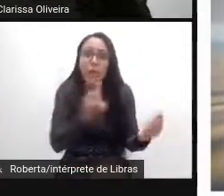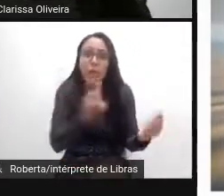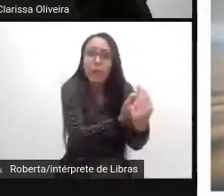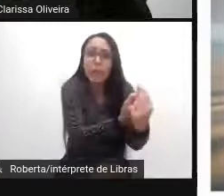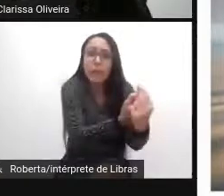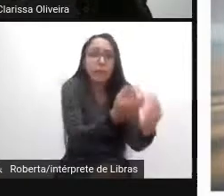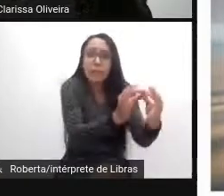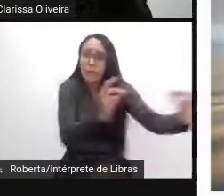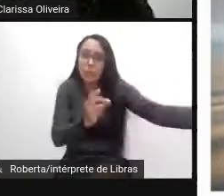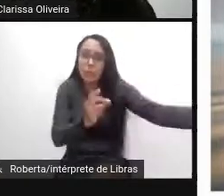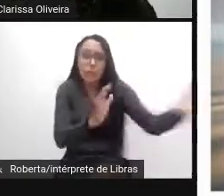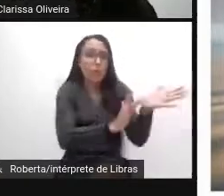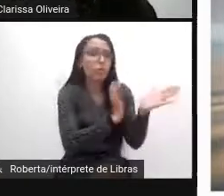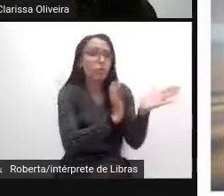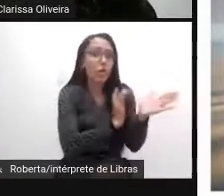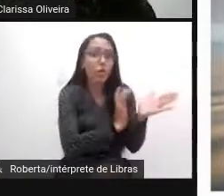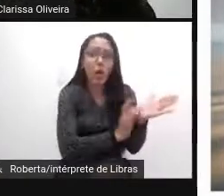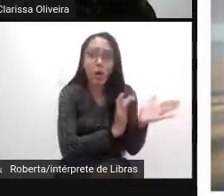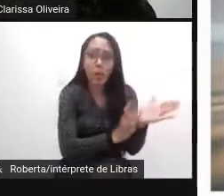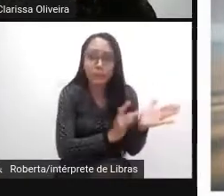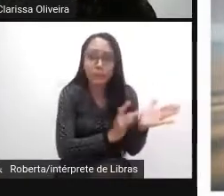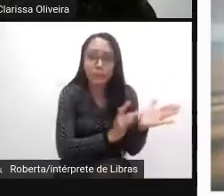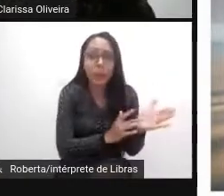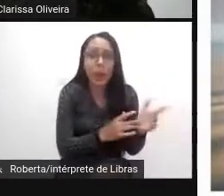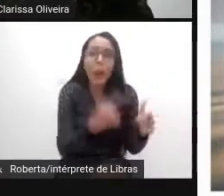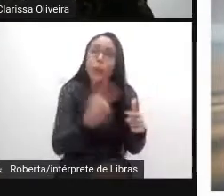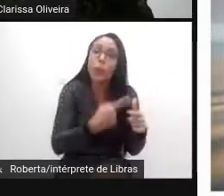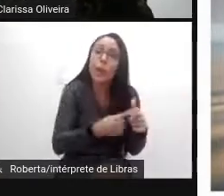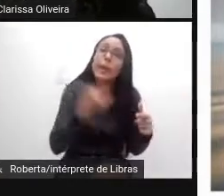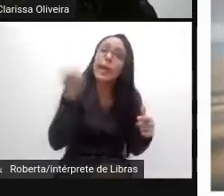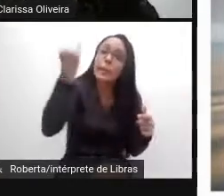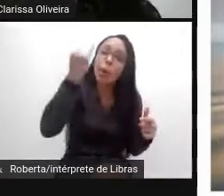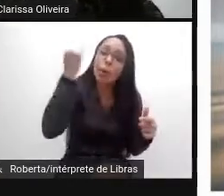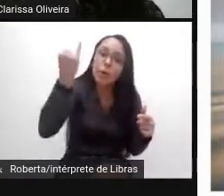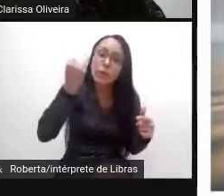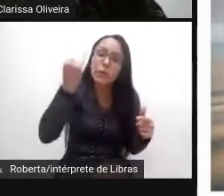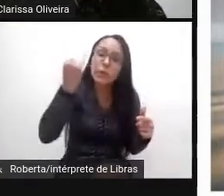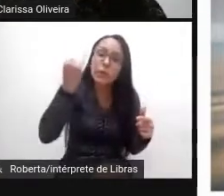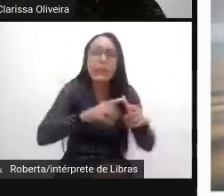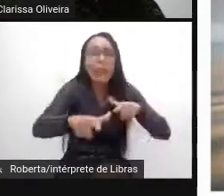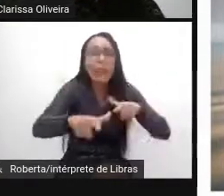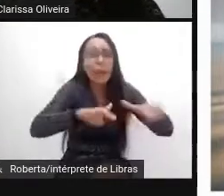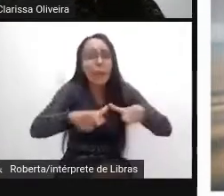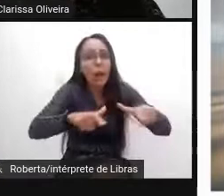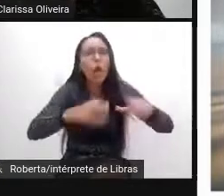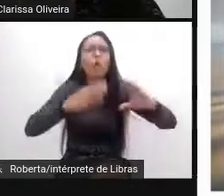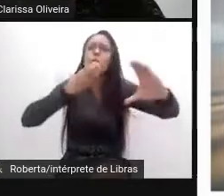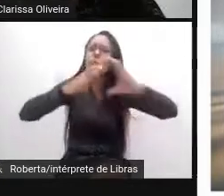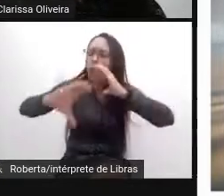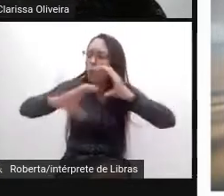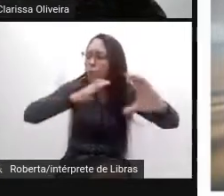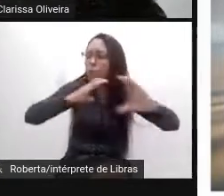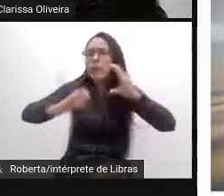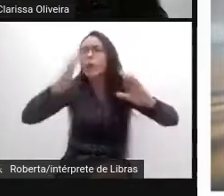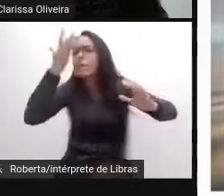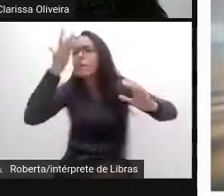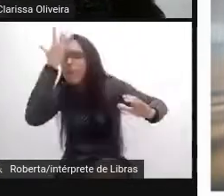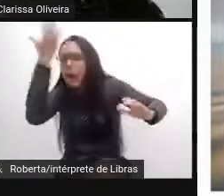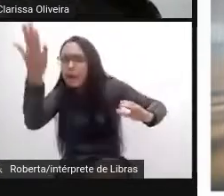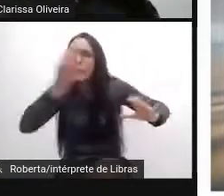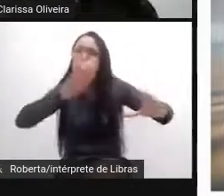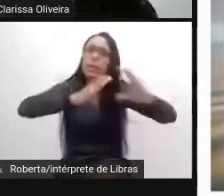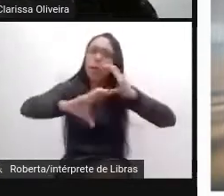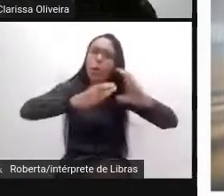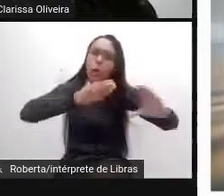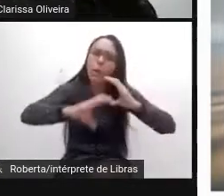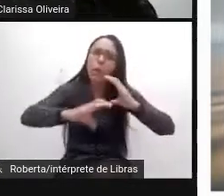isso. É uma ferramenta extremamente importante, tanto de trabalho como de comunicação, facilita muito, mas nesse